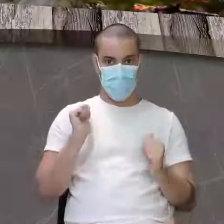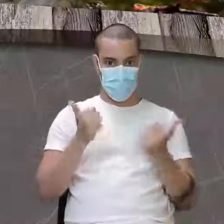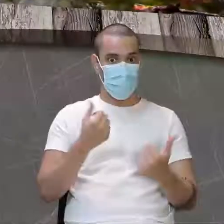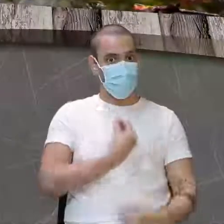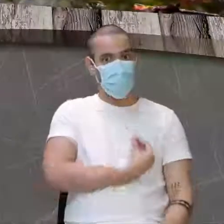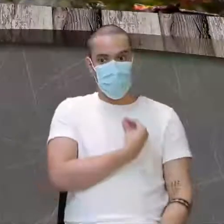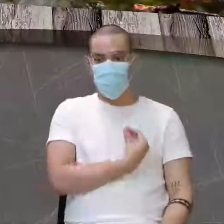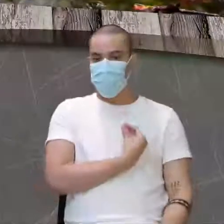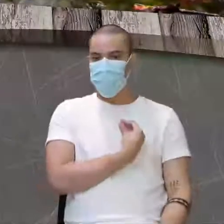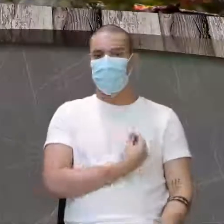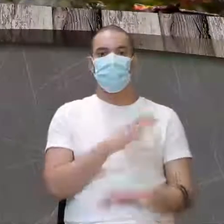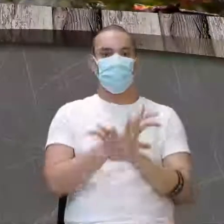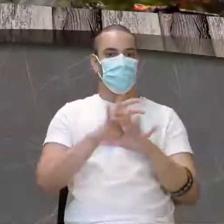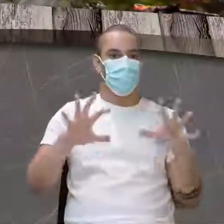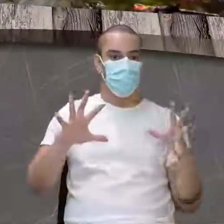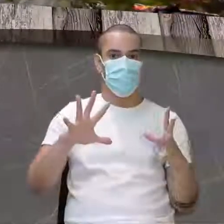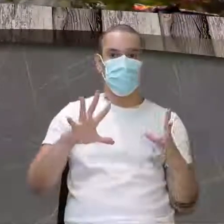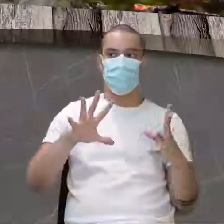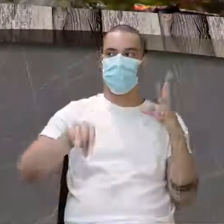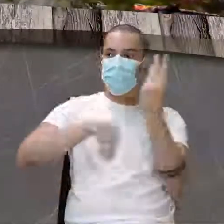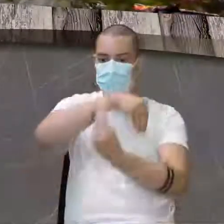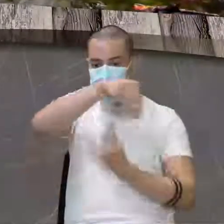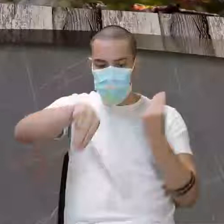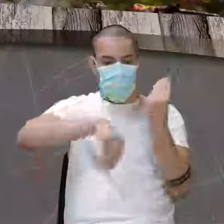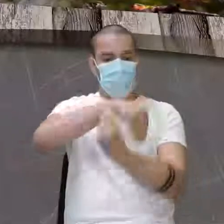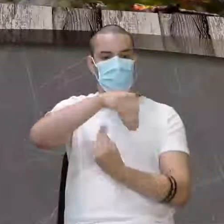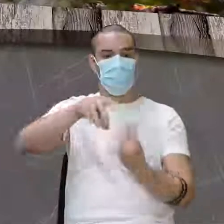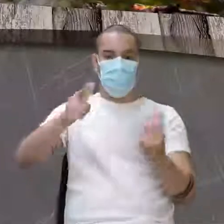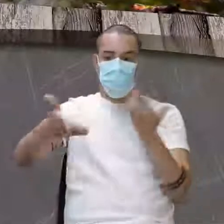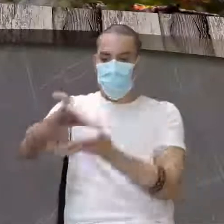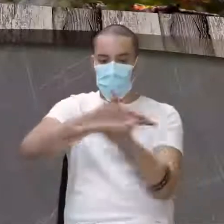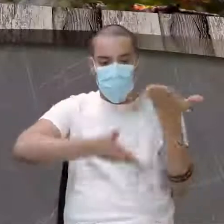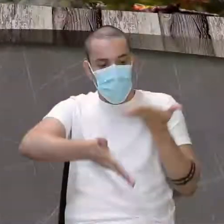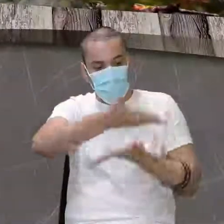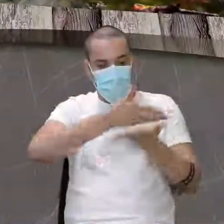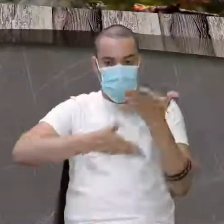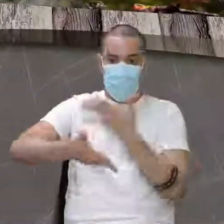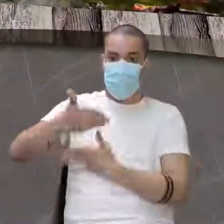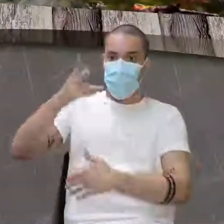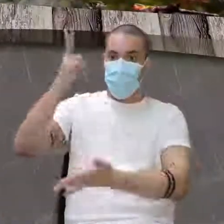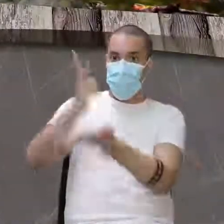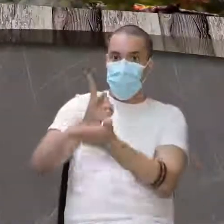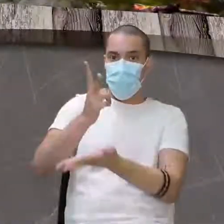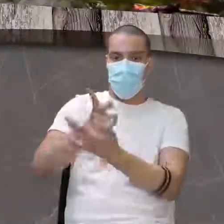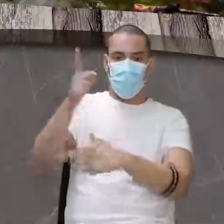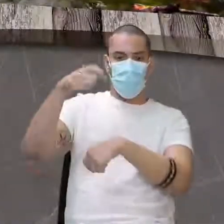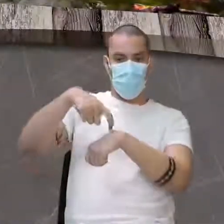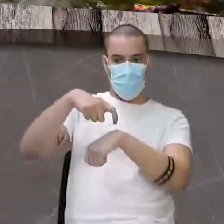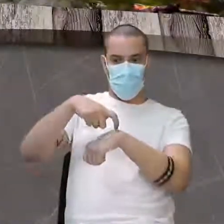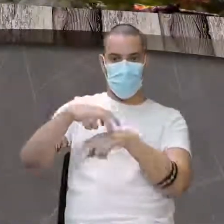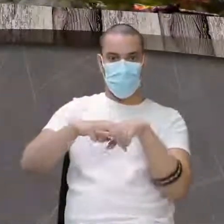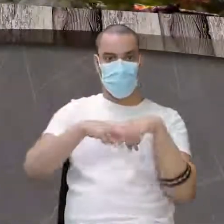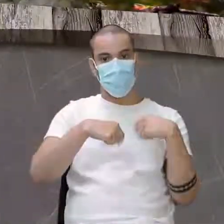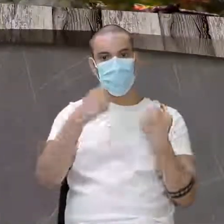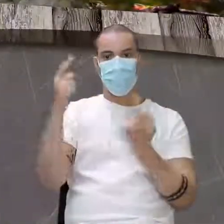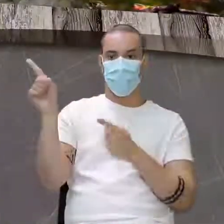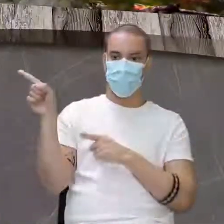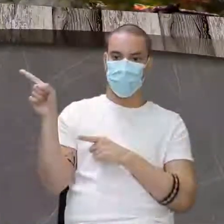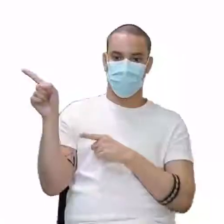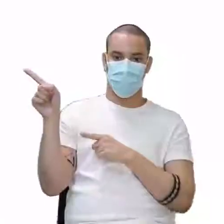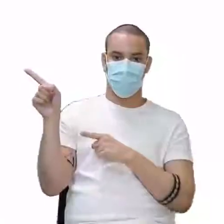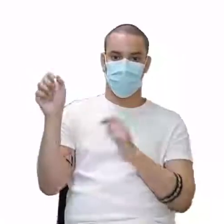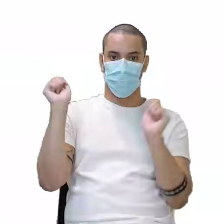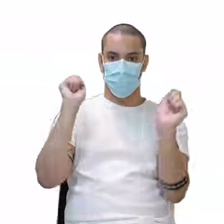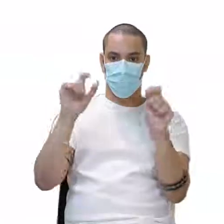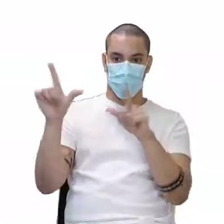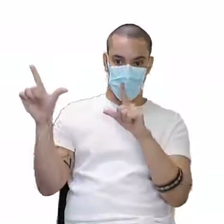vida é tudo assim, ó. Tudo misturado, tudo interagindo ao mesmo tempo, tá bom? Então, olha lá no quadro, rapidinho,